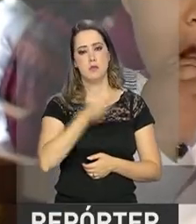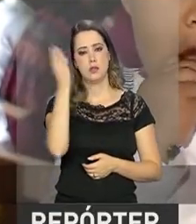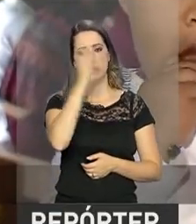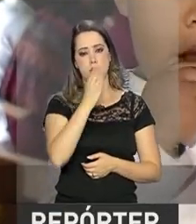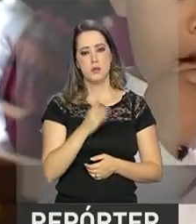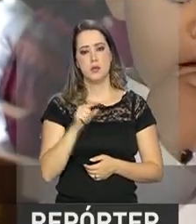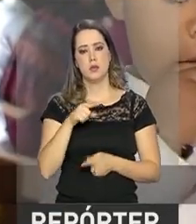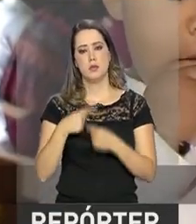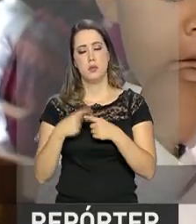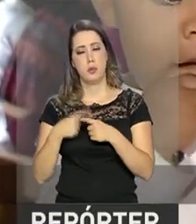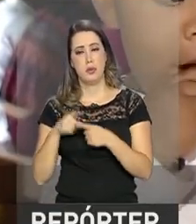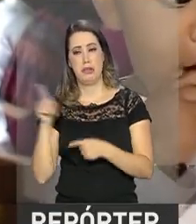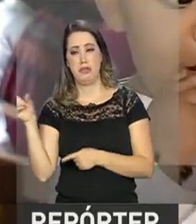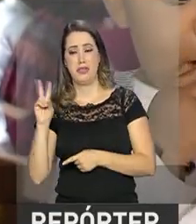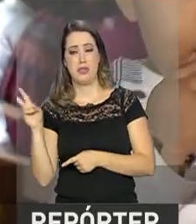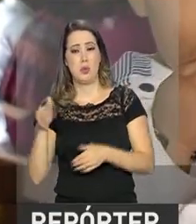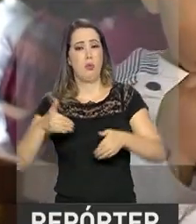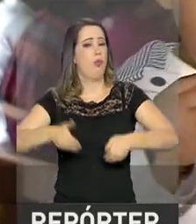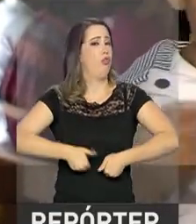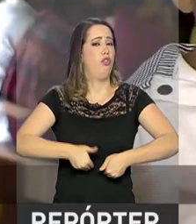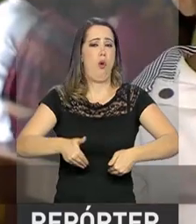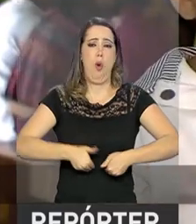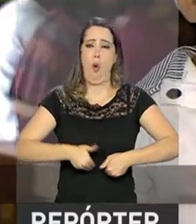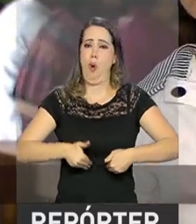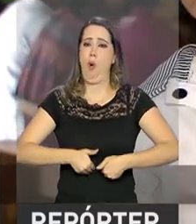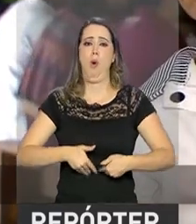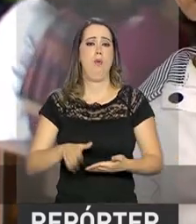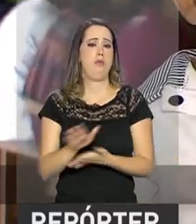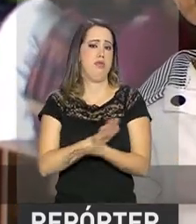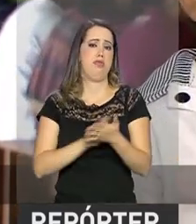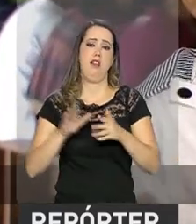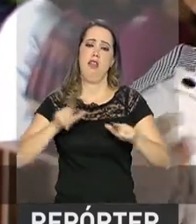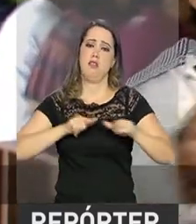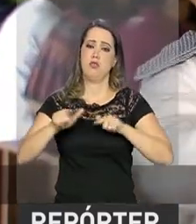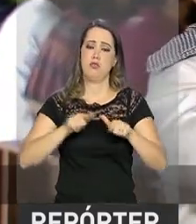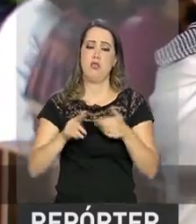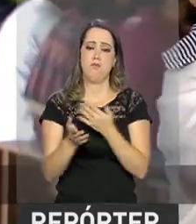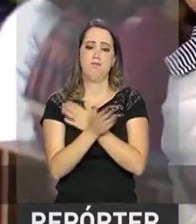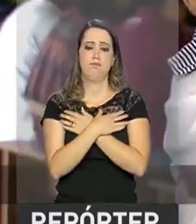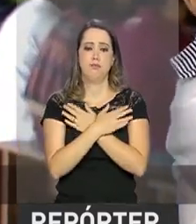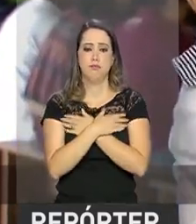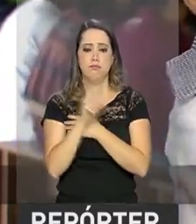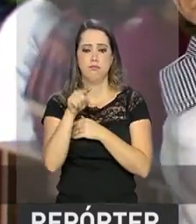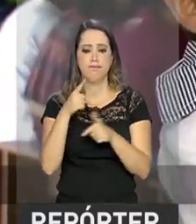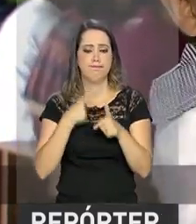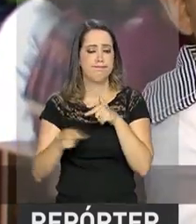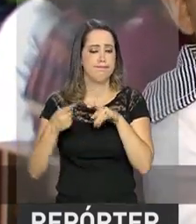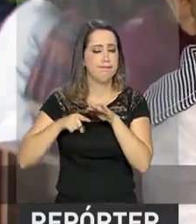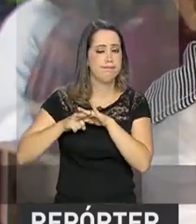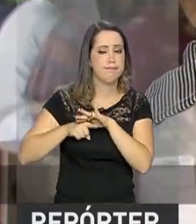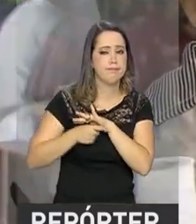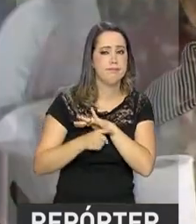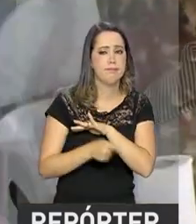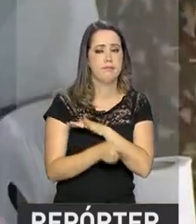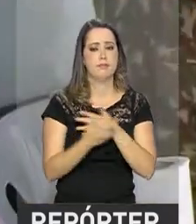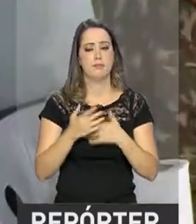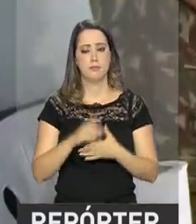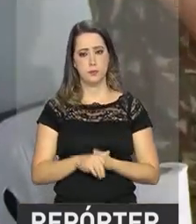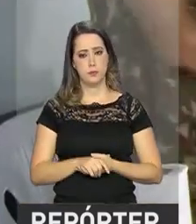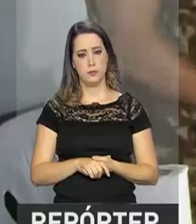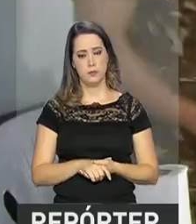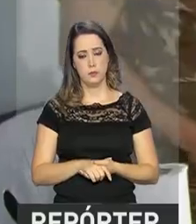mencionamos passando fome no entrar lá vão acreditar de marcelo demonstrou cortou shannon